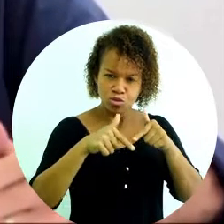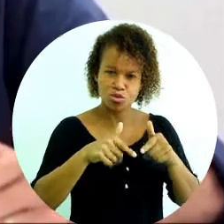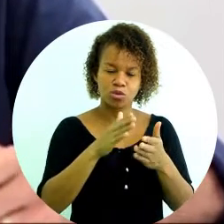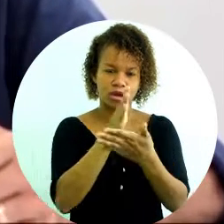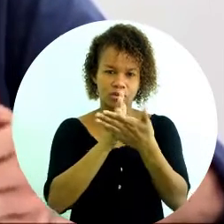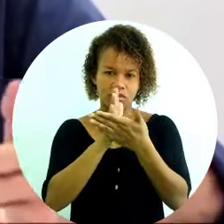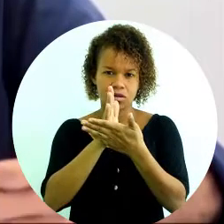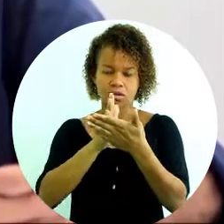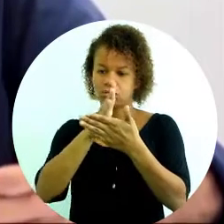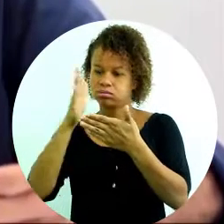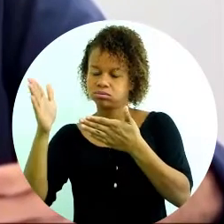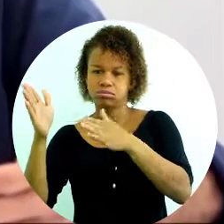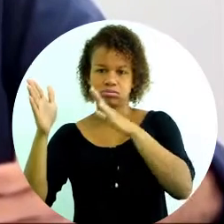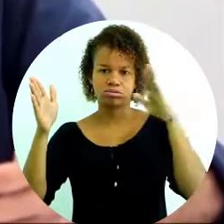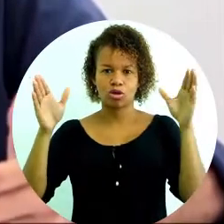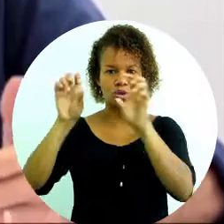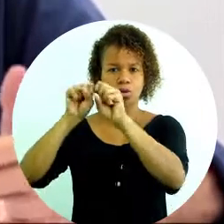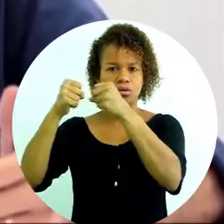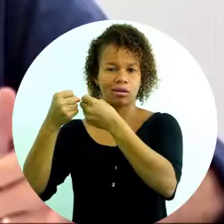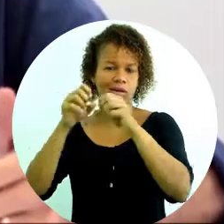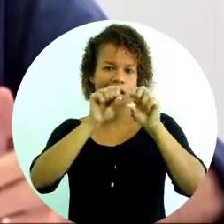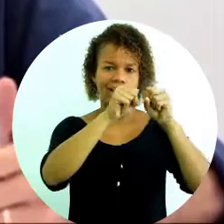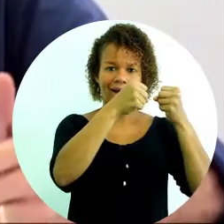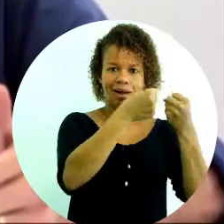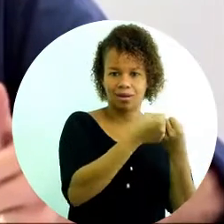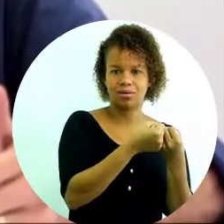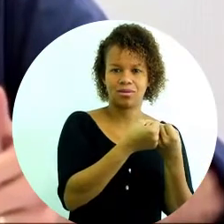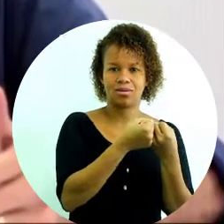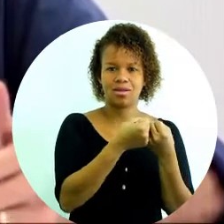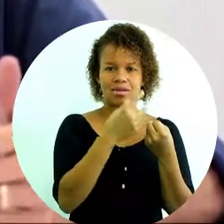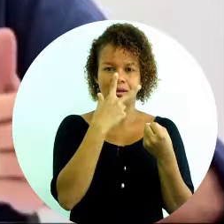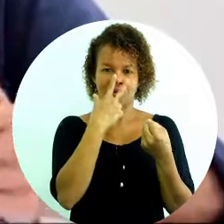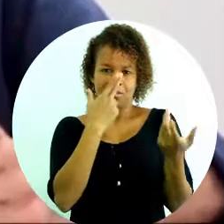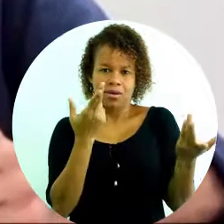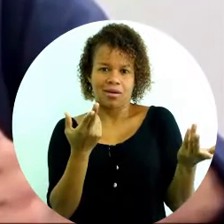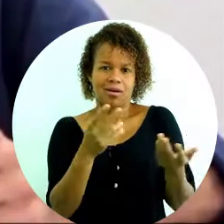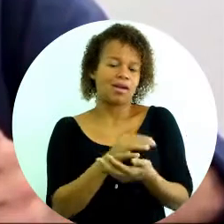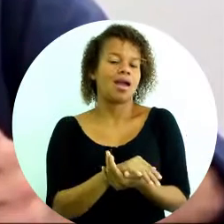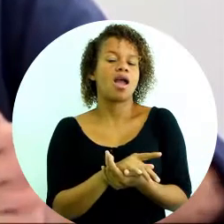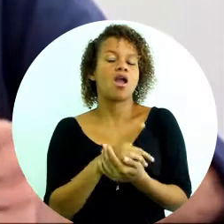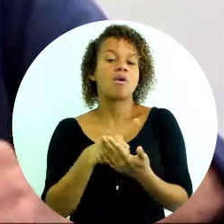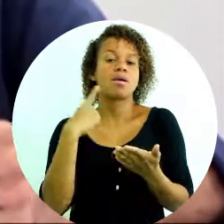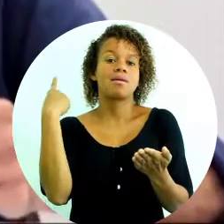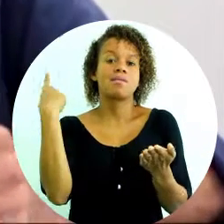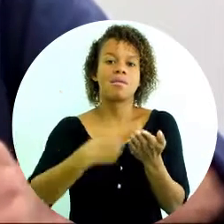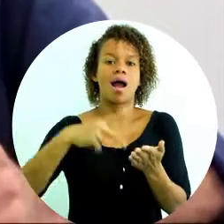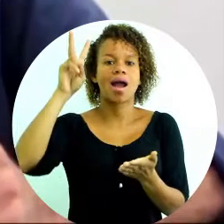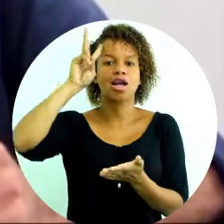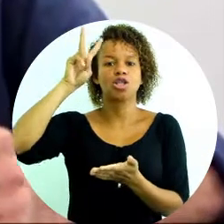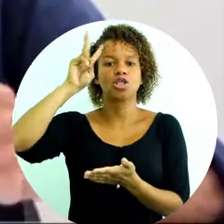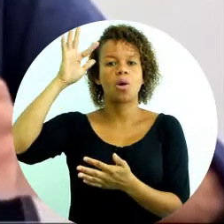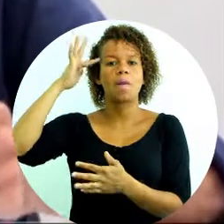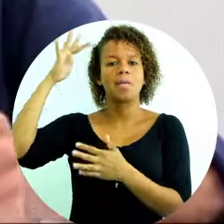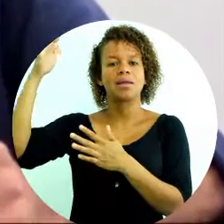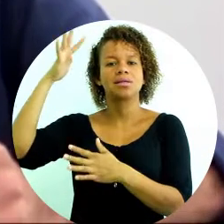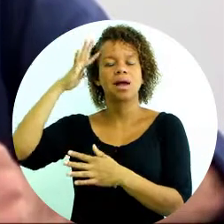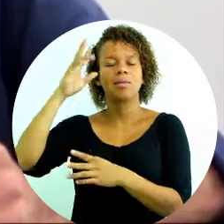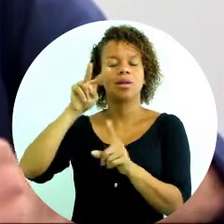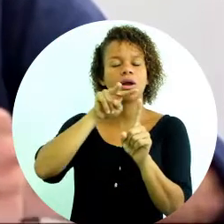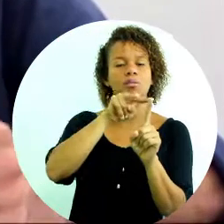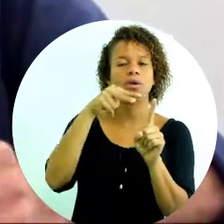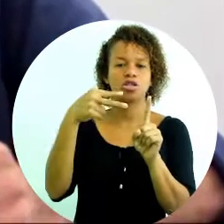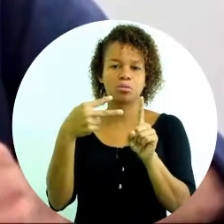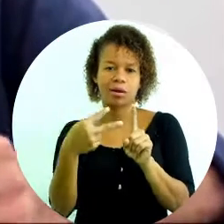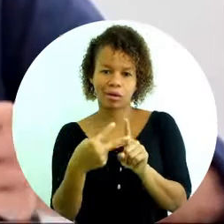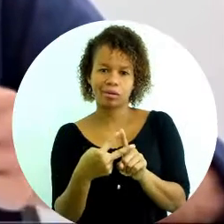de classes, divisão de classes e de uma sociedade burguesa é o que marca o